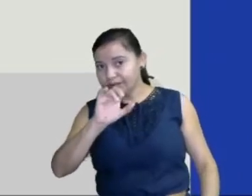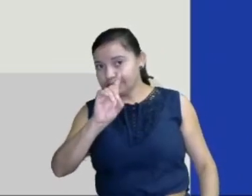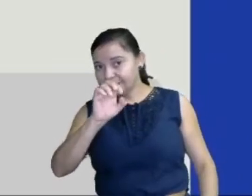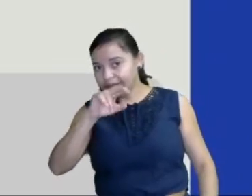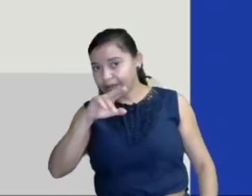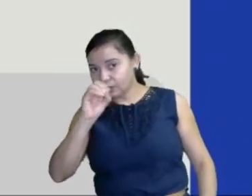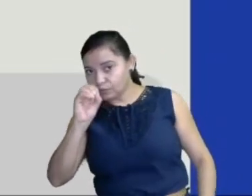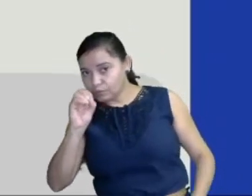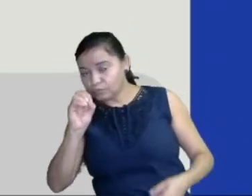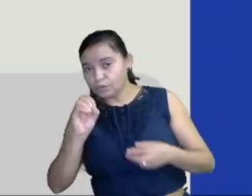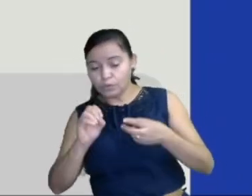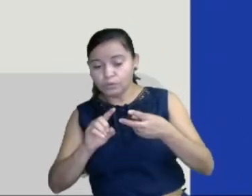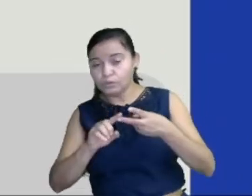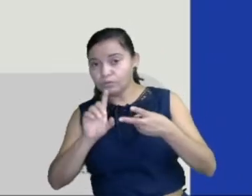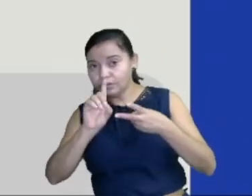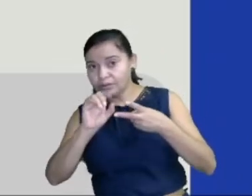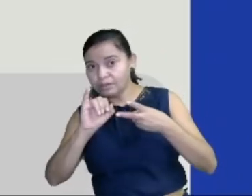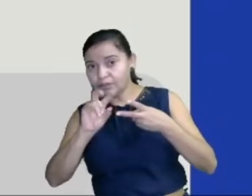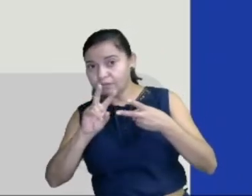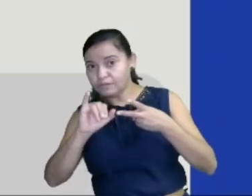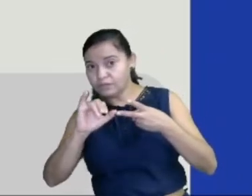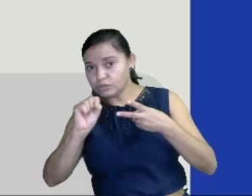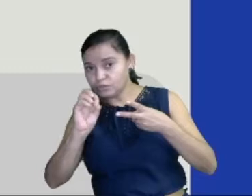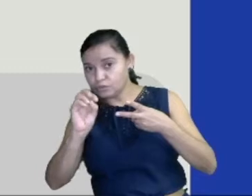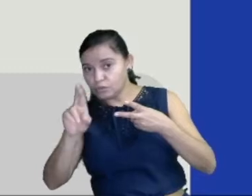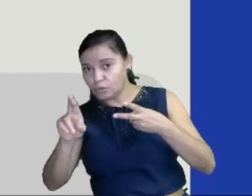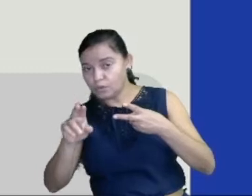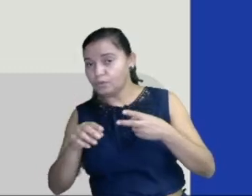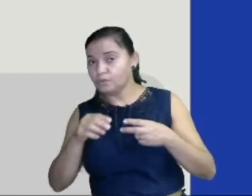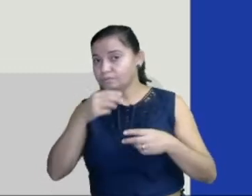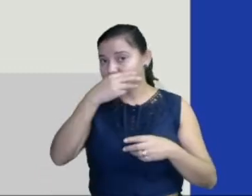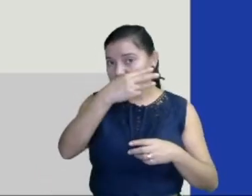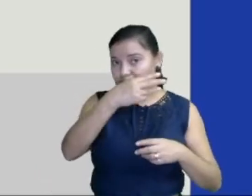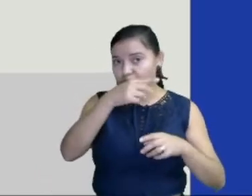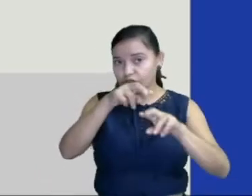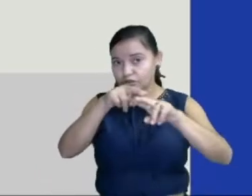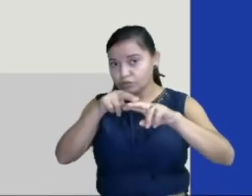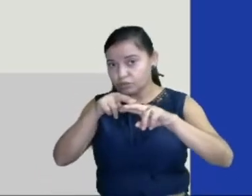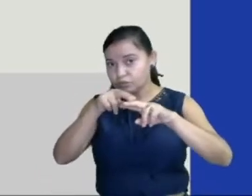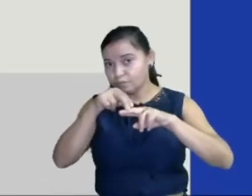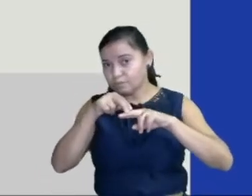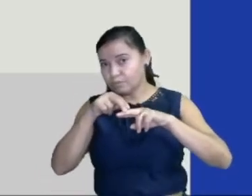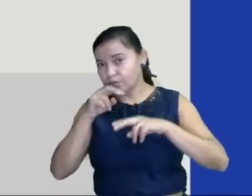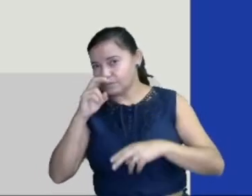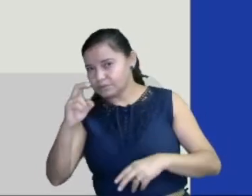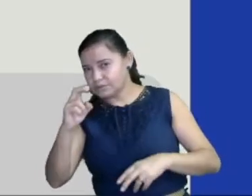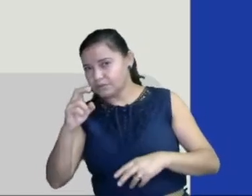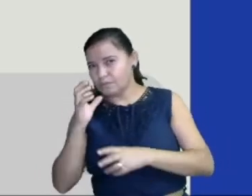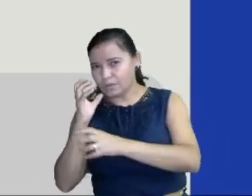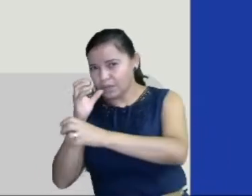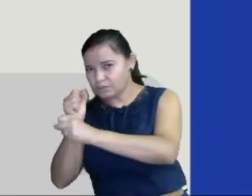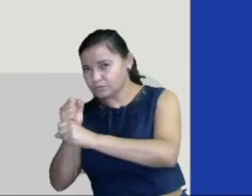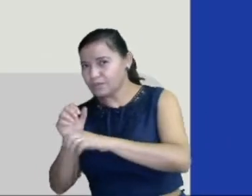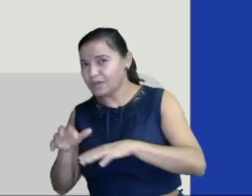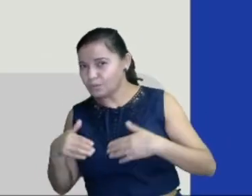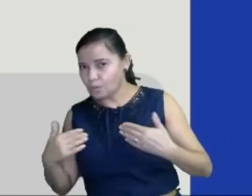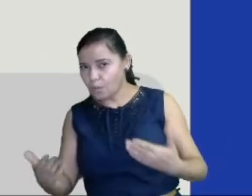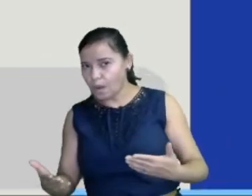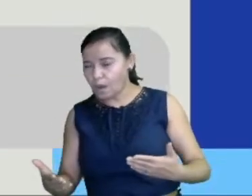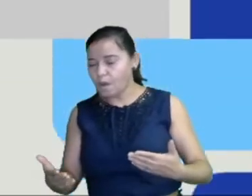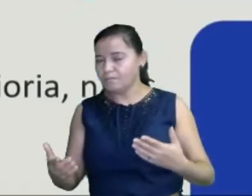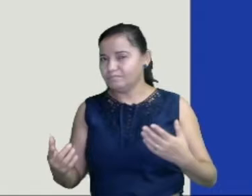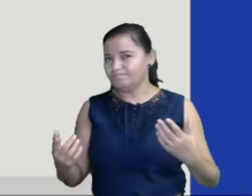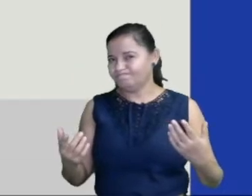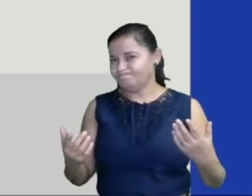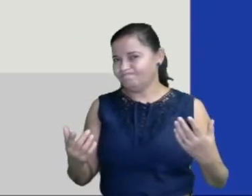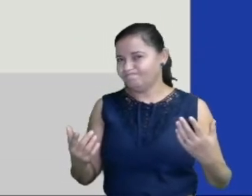5 e o divisor 3 por 5 e dividirmos os resultados Qual será o quociente Então vamos